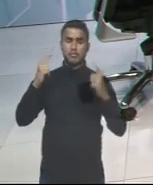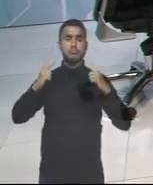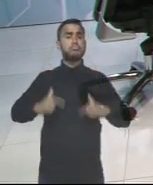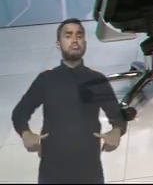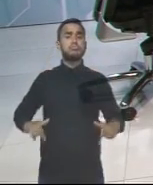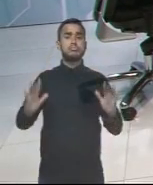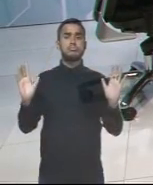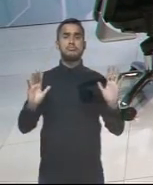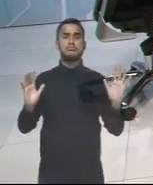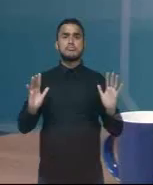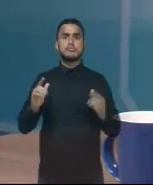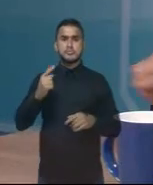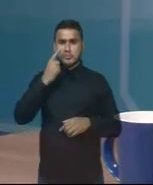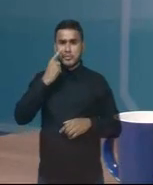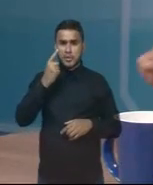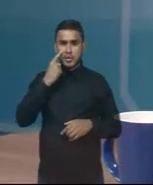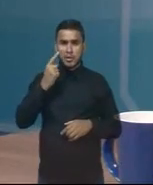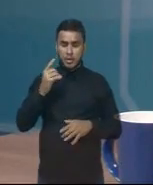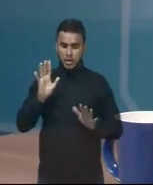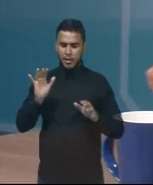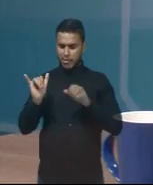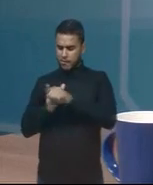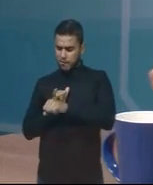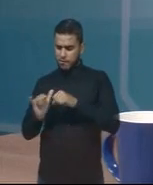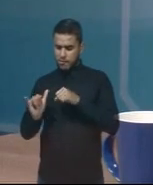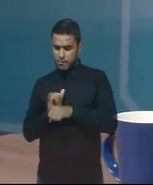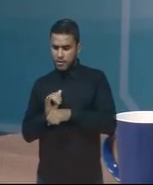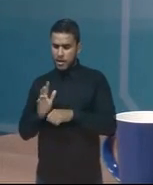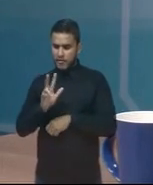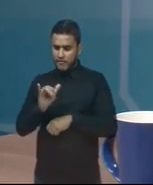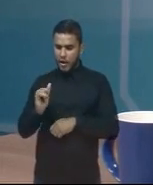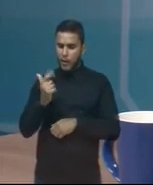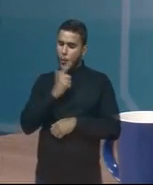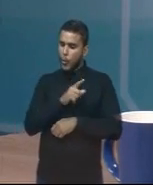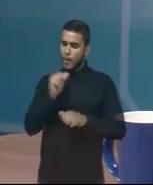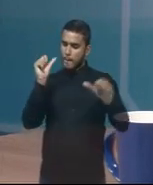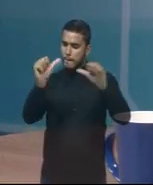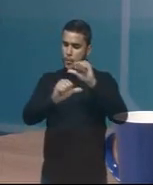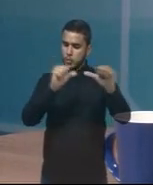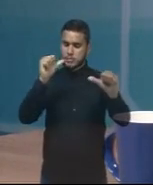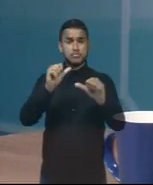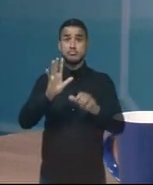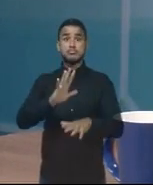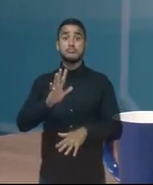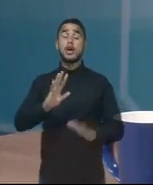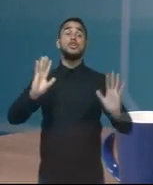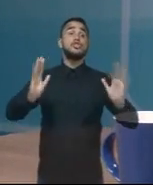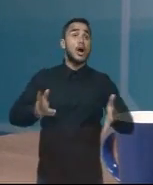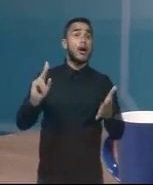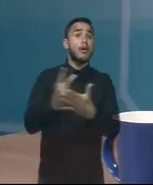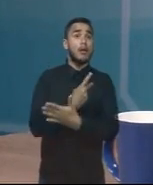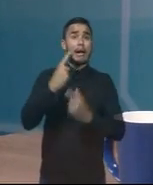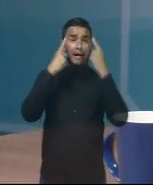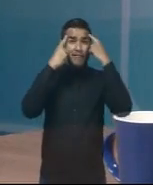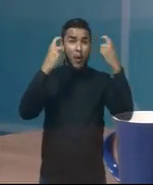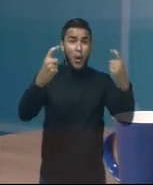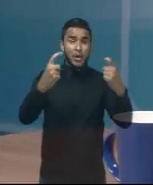busca de alternativas para as origens da criminalidade. Nós temos índices de desenvolvimento